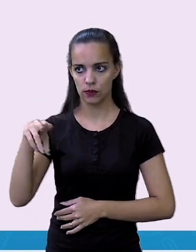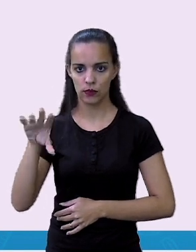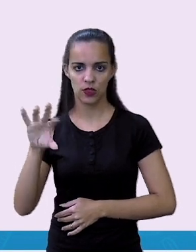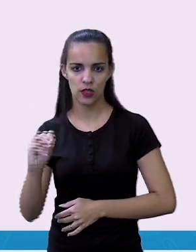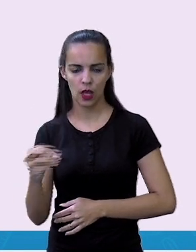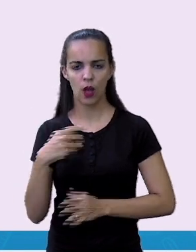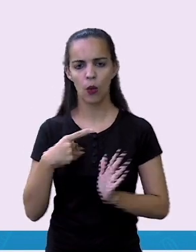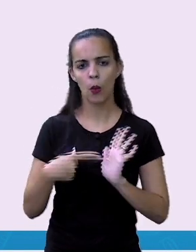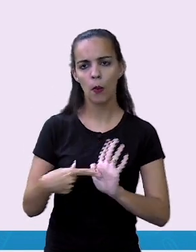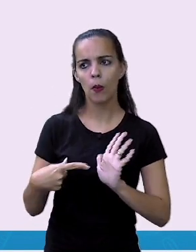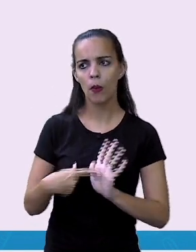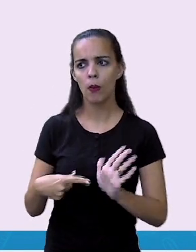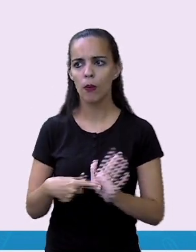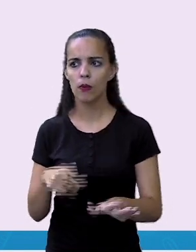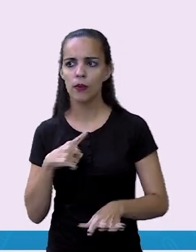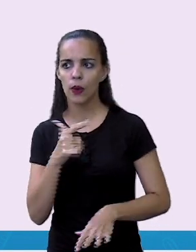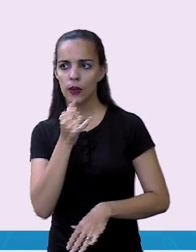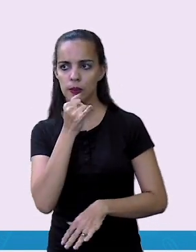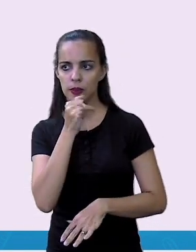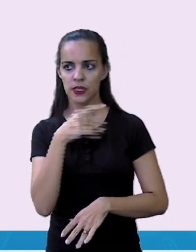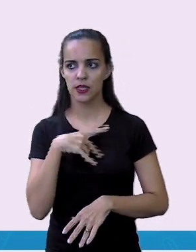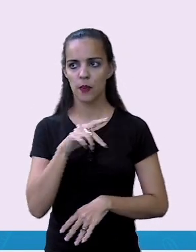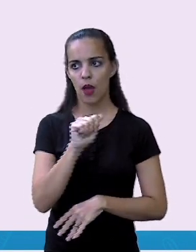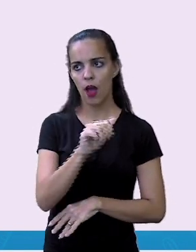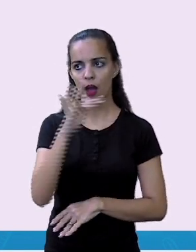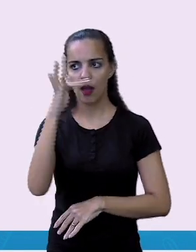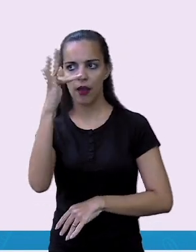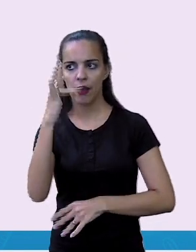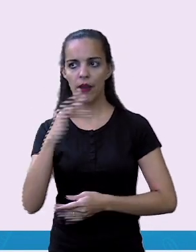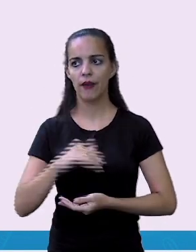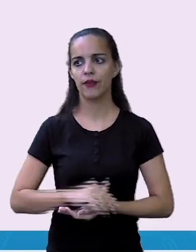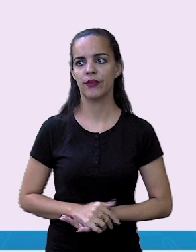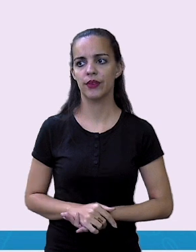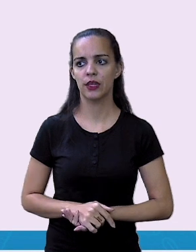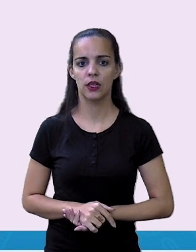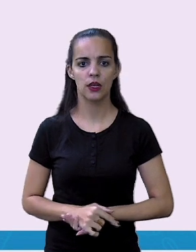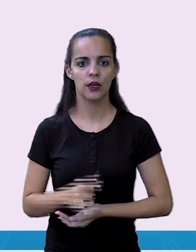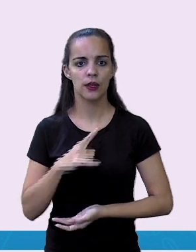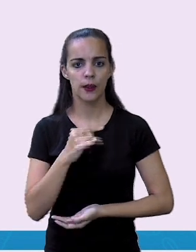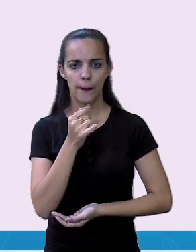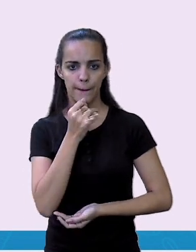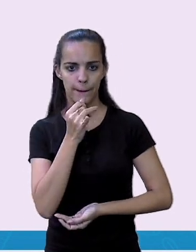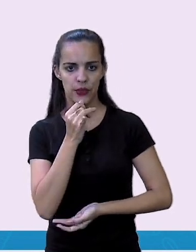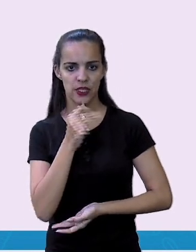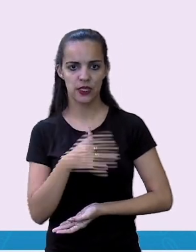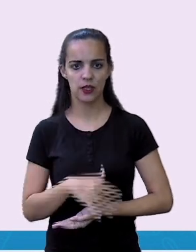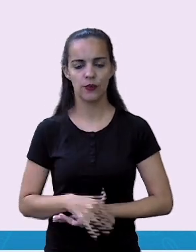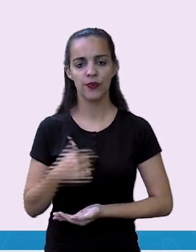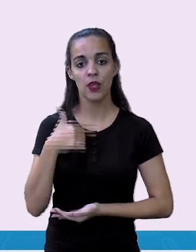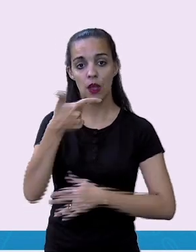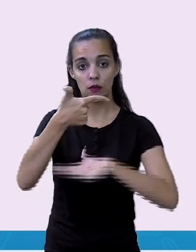está para AF', né? Vamos colocar a linha aqui. Então, eu vou ter